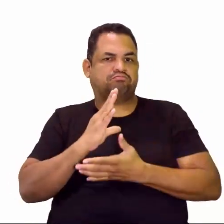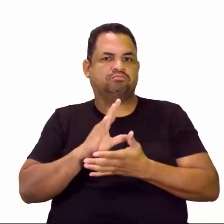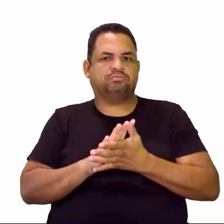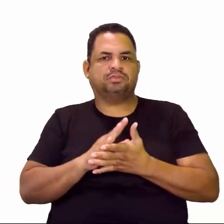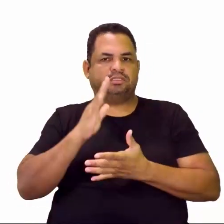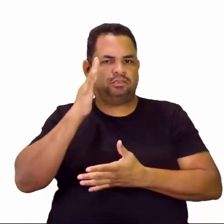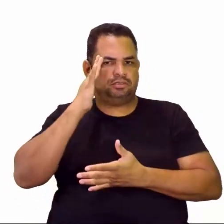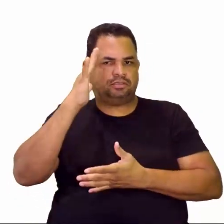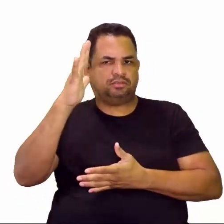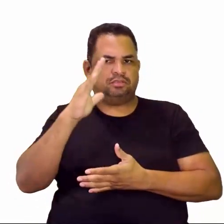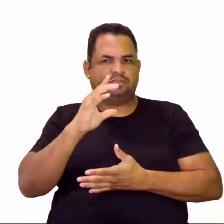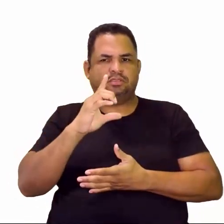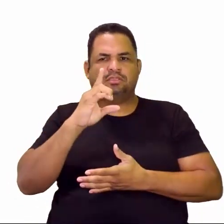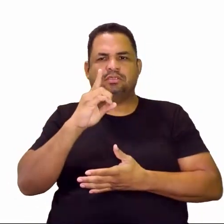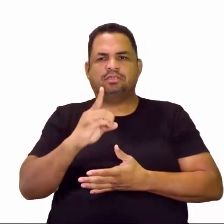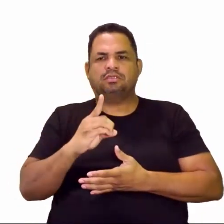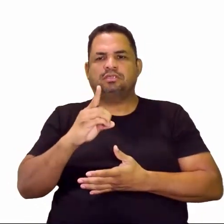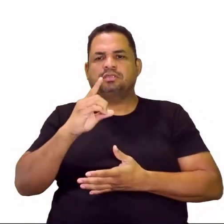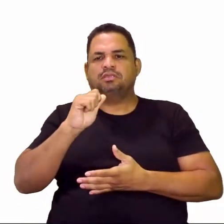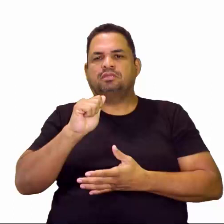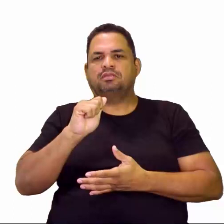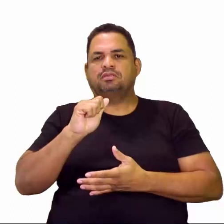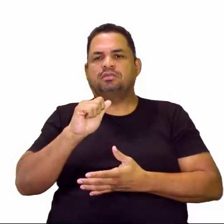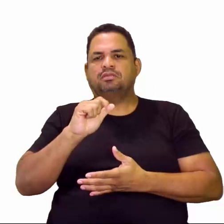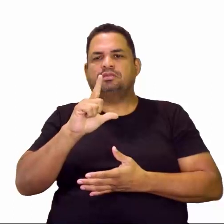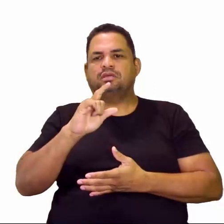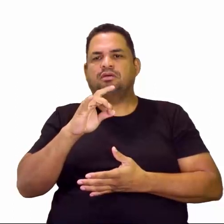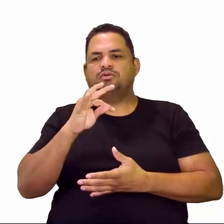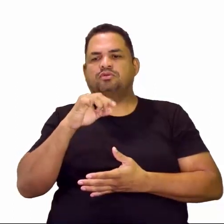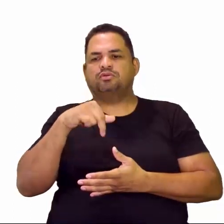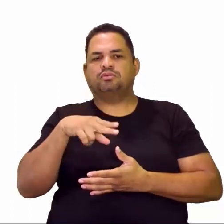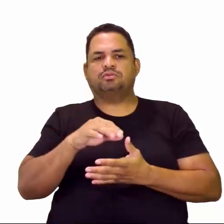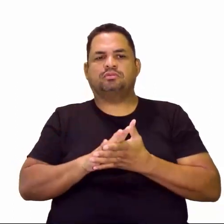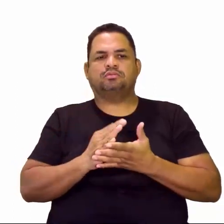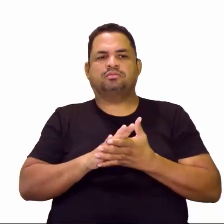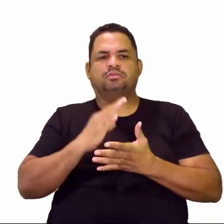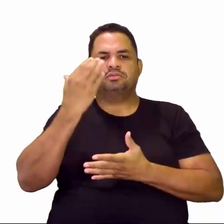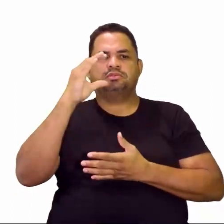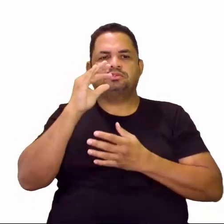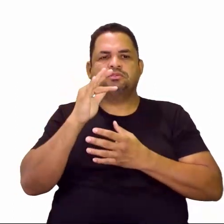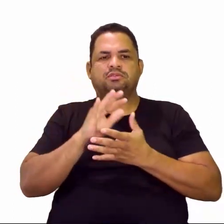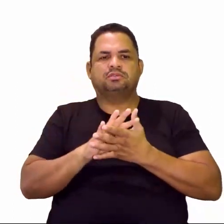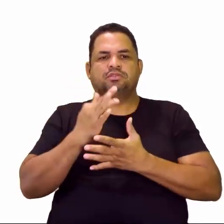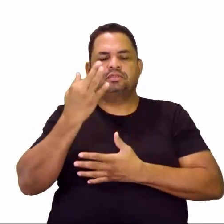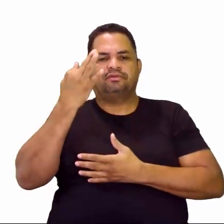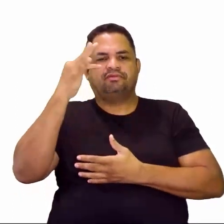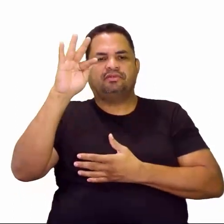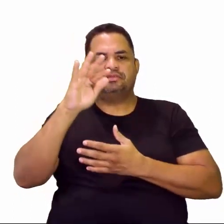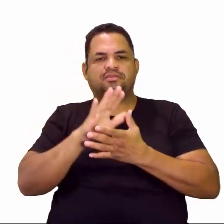a teoria de Dalton diz que o cientista francês Gay-Lussac, que viveu